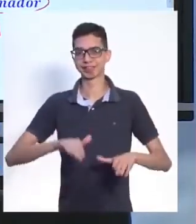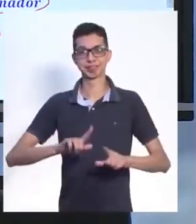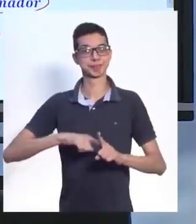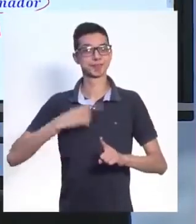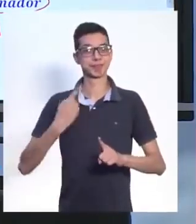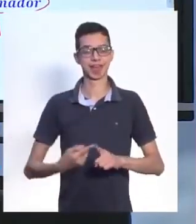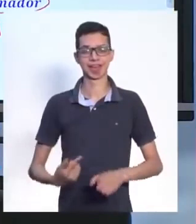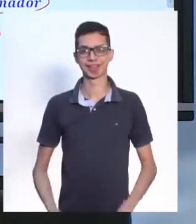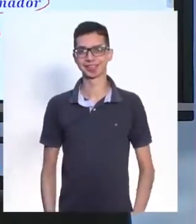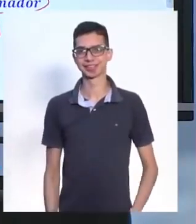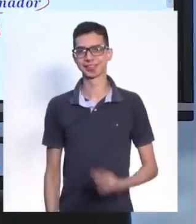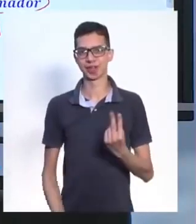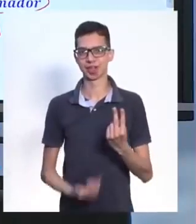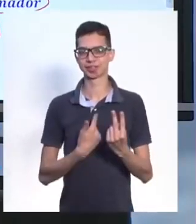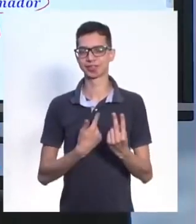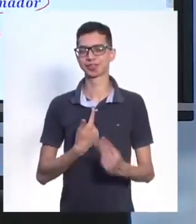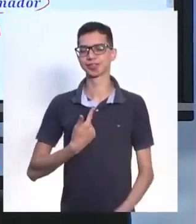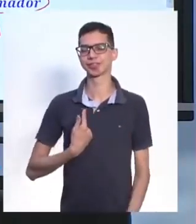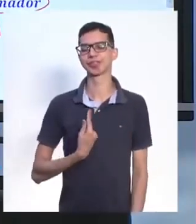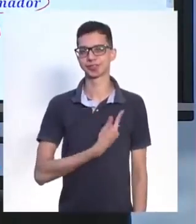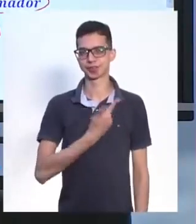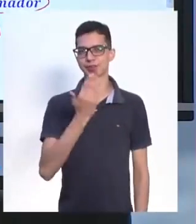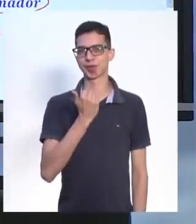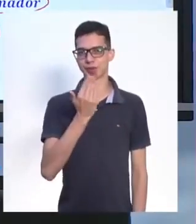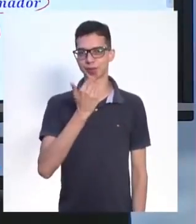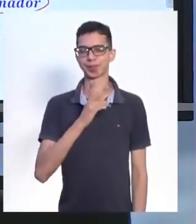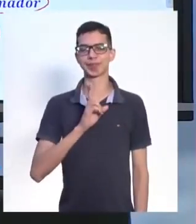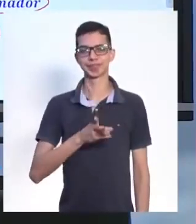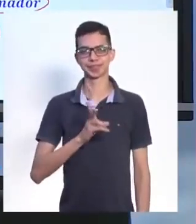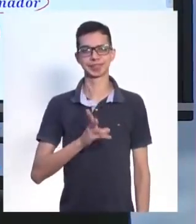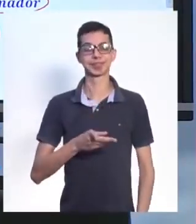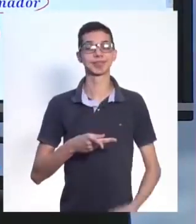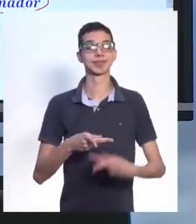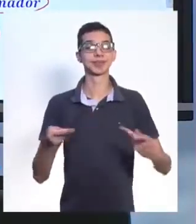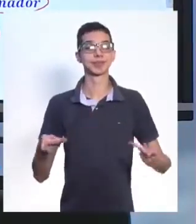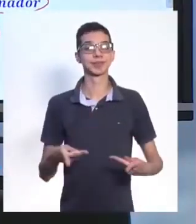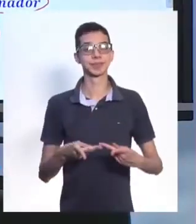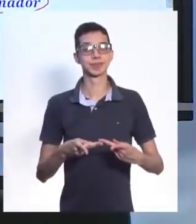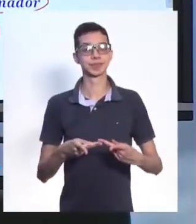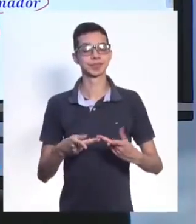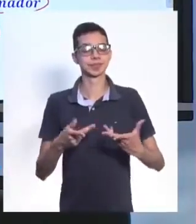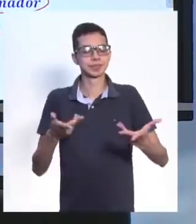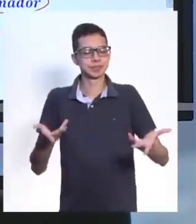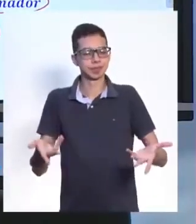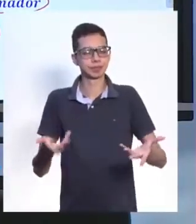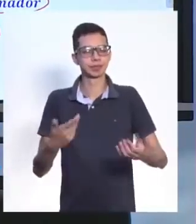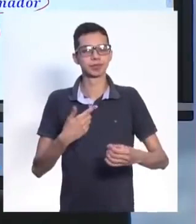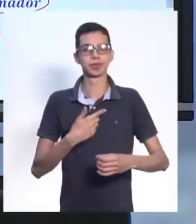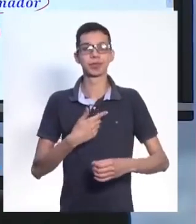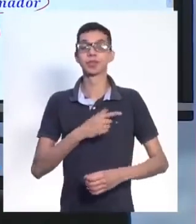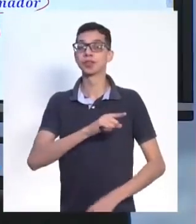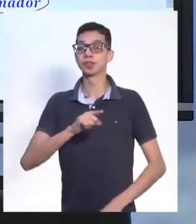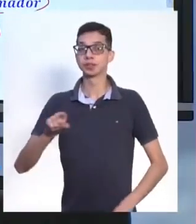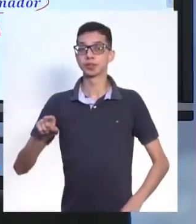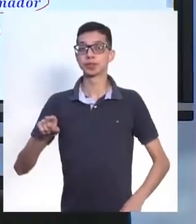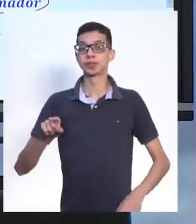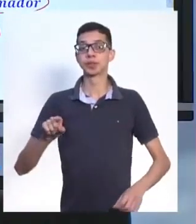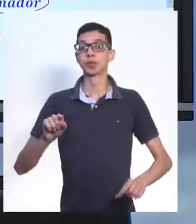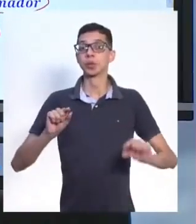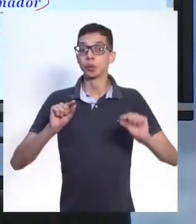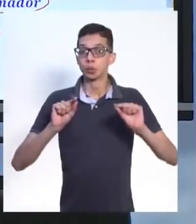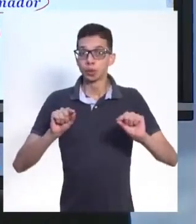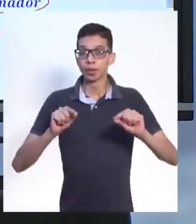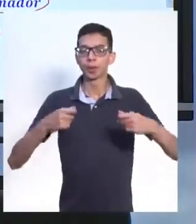do que 2 nós comemos essa quantidade aí de pizza. Então assim, o que eu quero que vocês coloquem, frisem